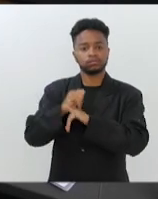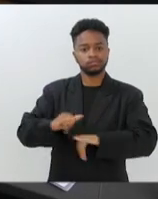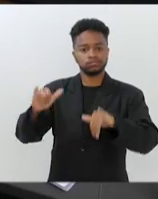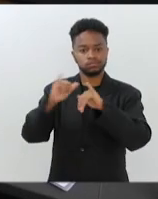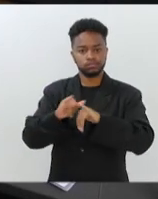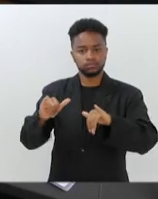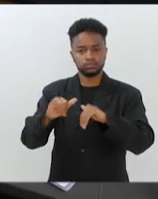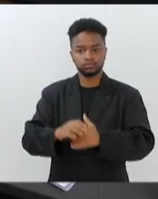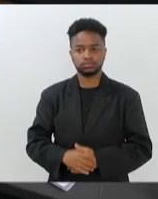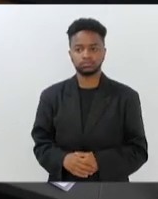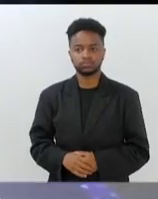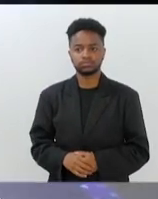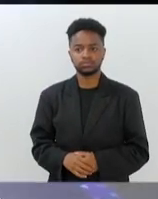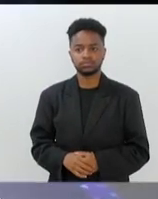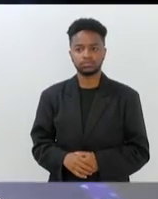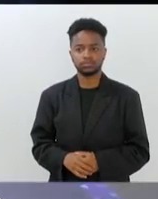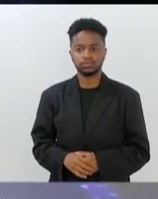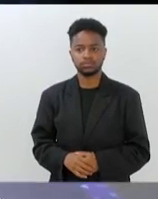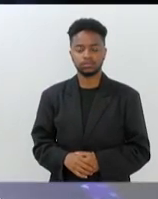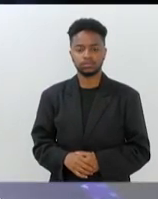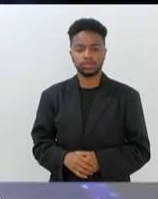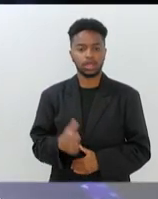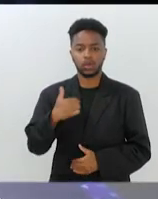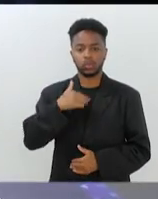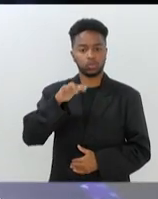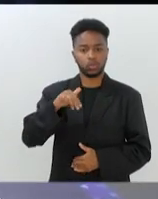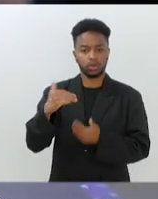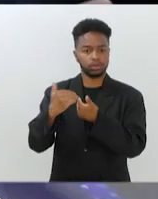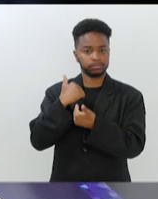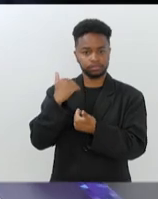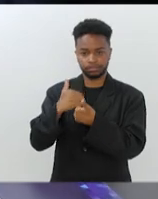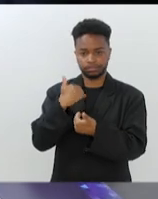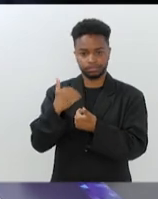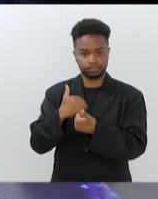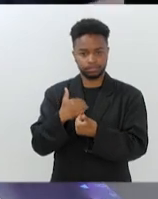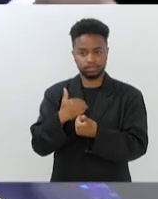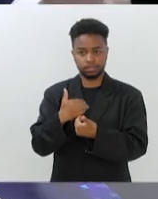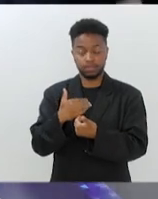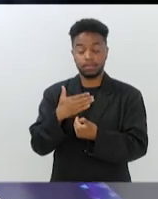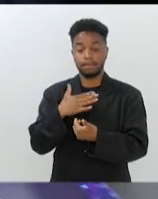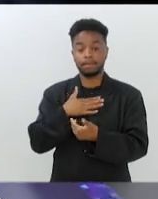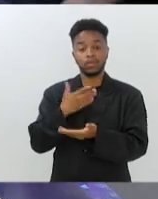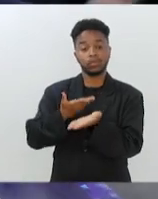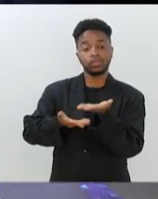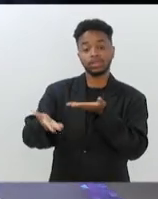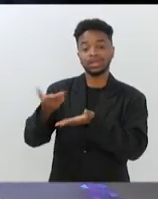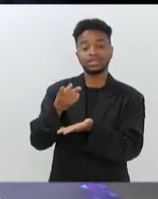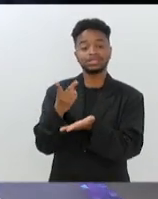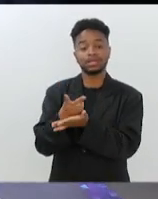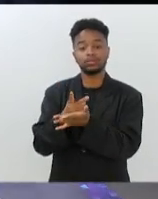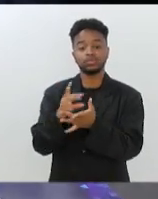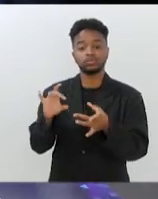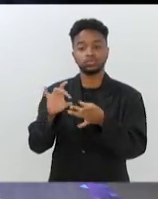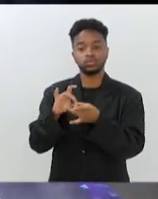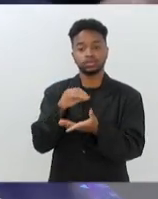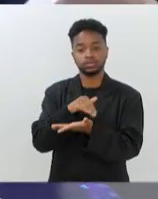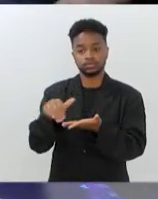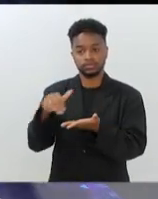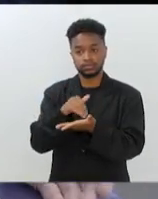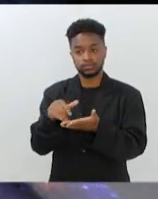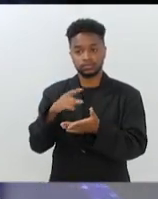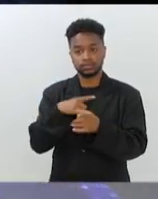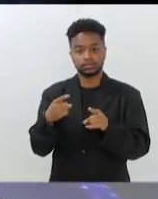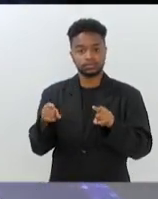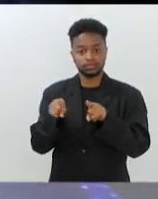publicitária Eu nunca recebi diretamente essa orientação a minha tratativa Sempre é com o secretário que tenha